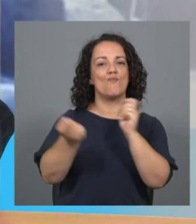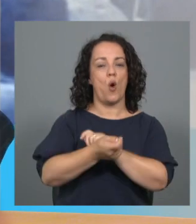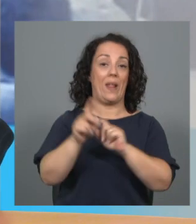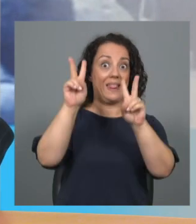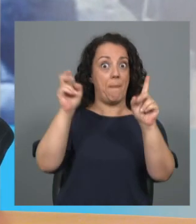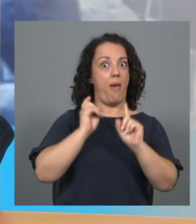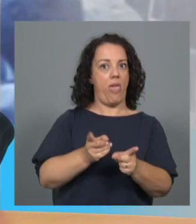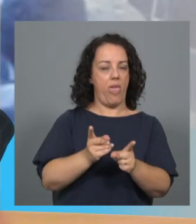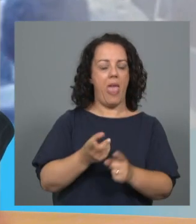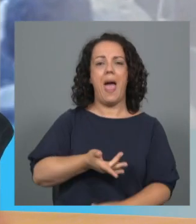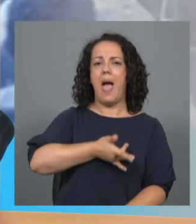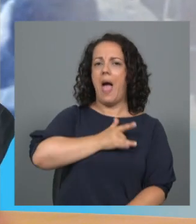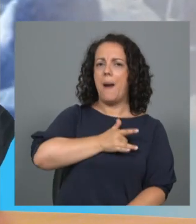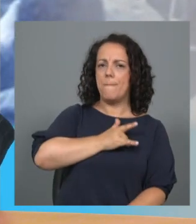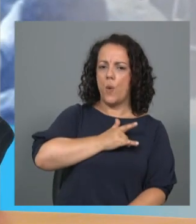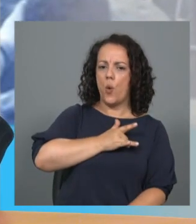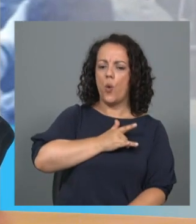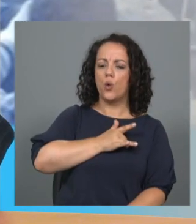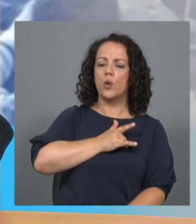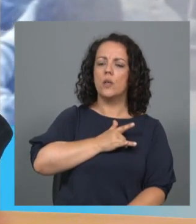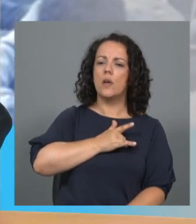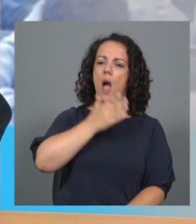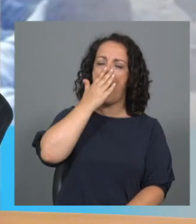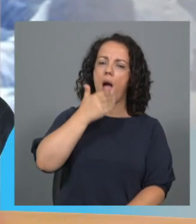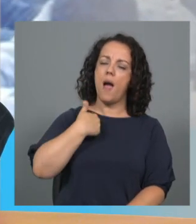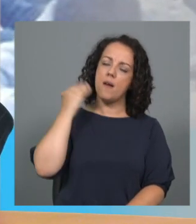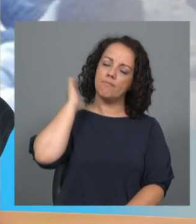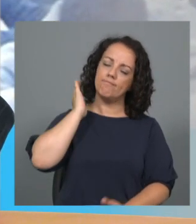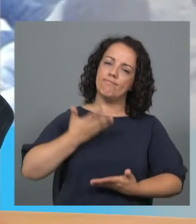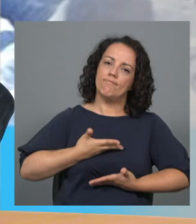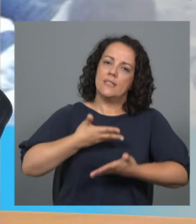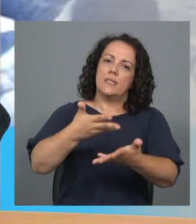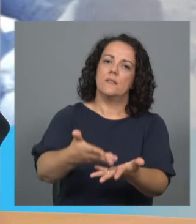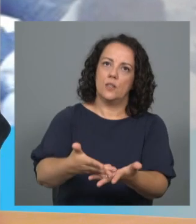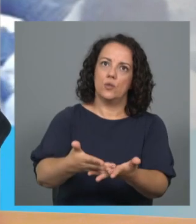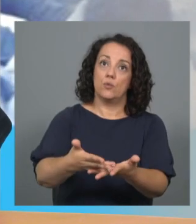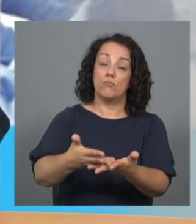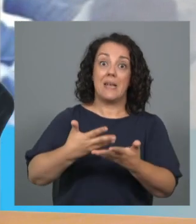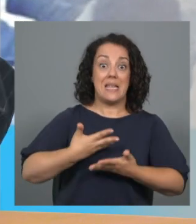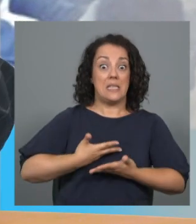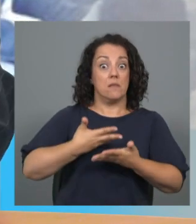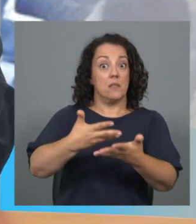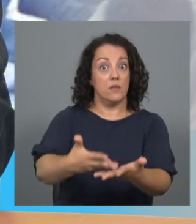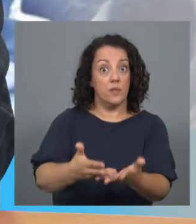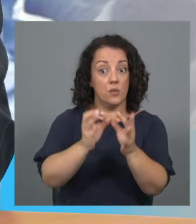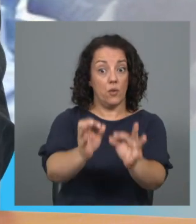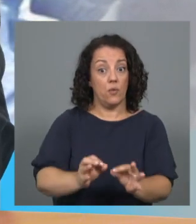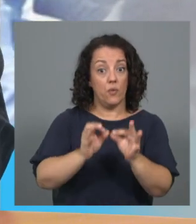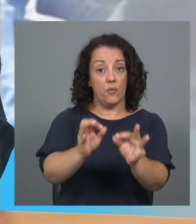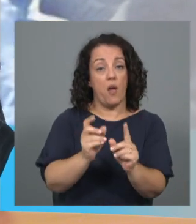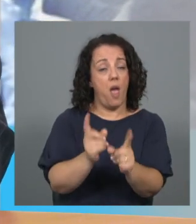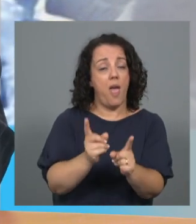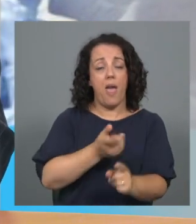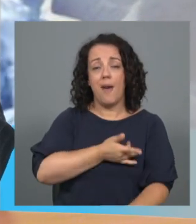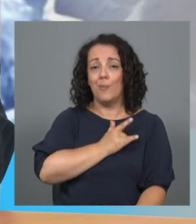este: o amor como forma de serviço. E servir não deve ser mais que amar, e amar não deve ser outra coisa que para além